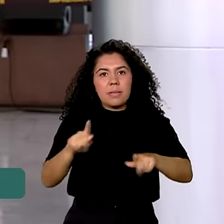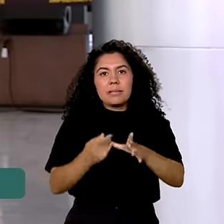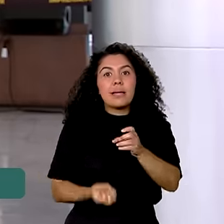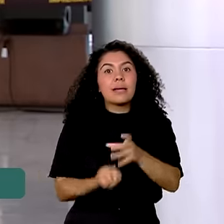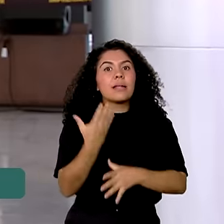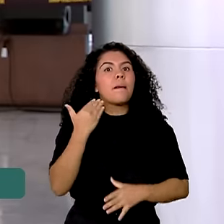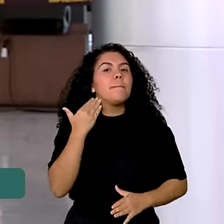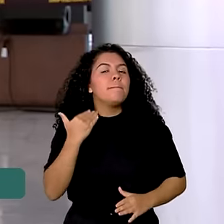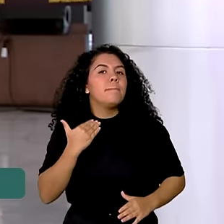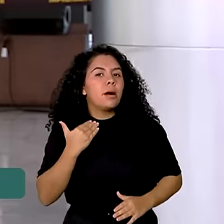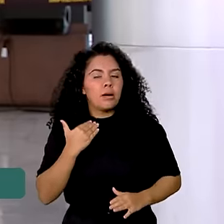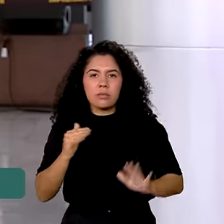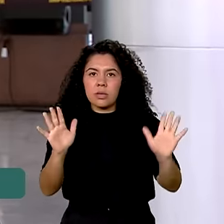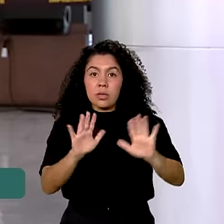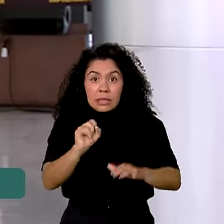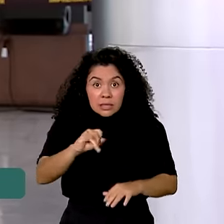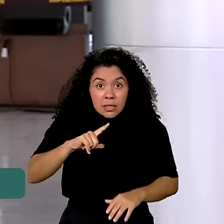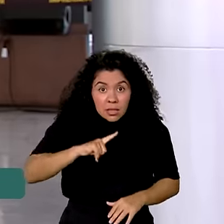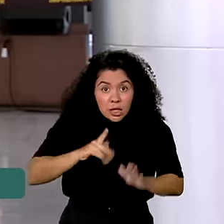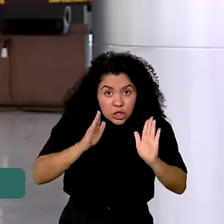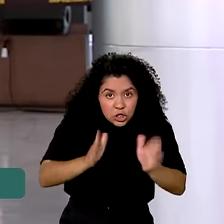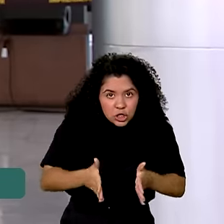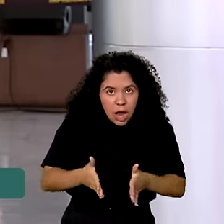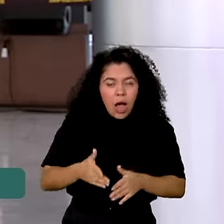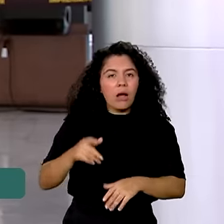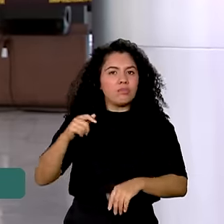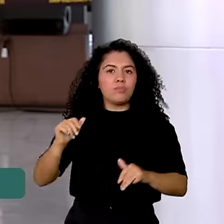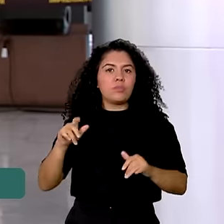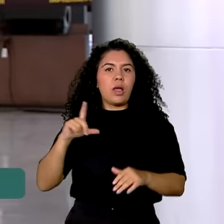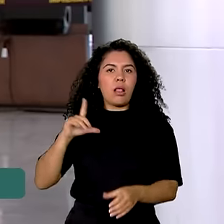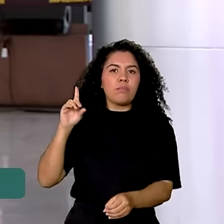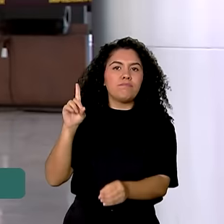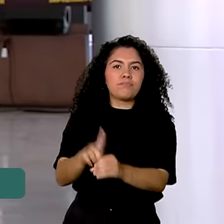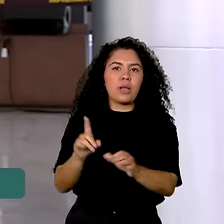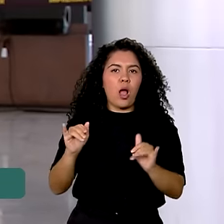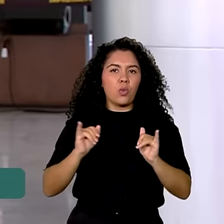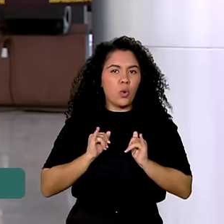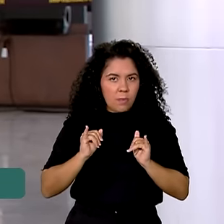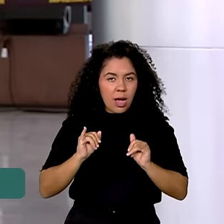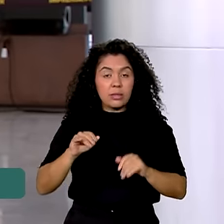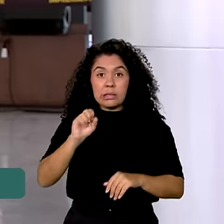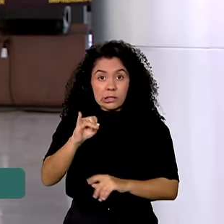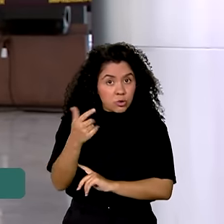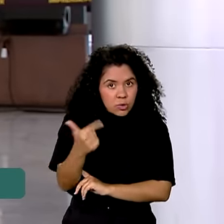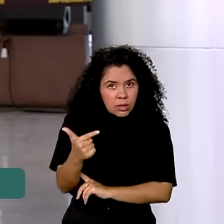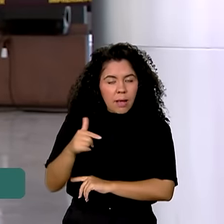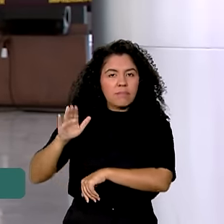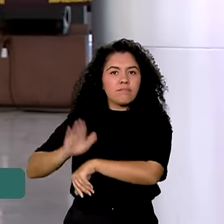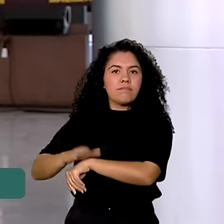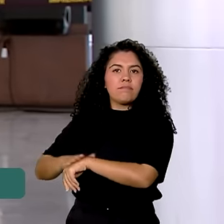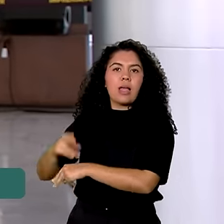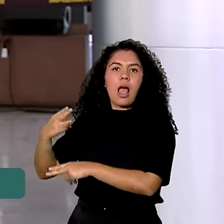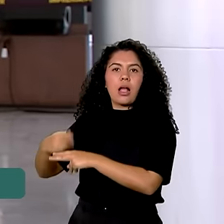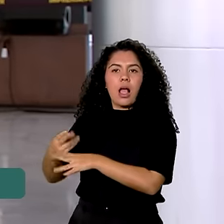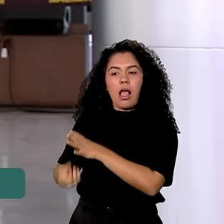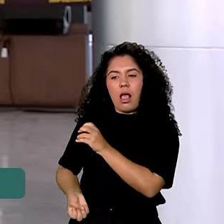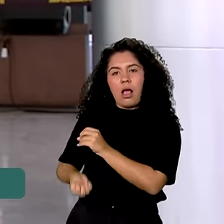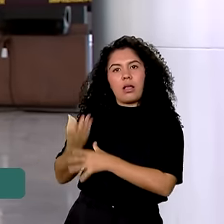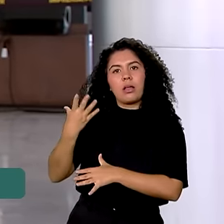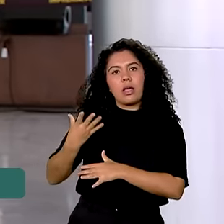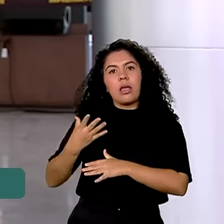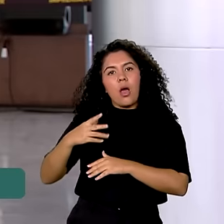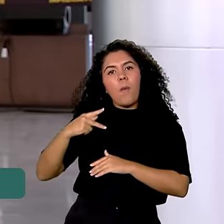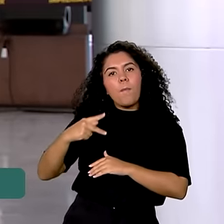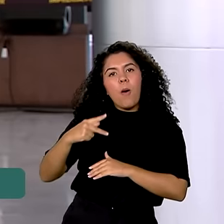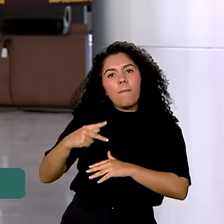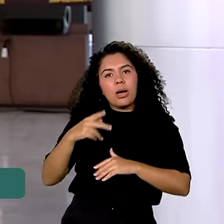quem já tiver conta no banco vai receber automaticamente e quem não tiver, a Caixa vai abrir uma poupança Caixa Tem que poderá ser